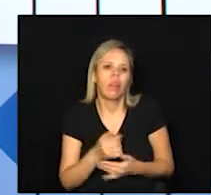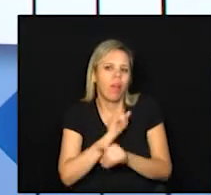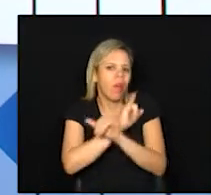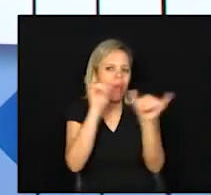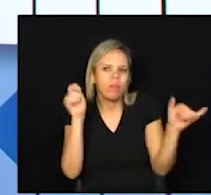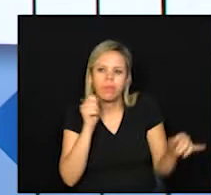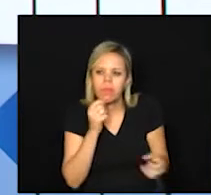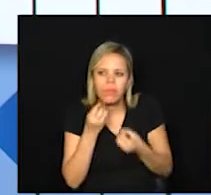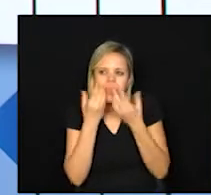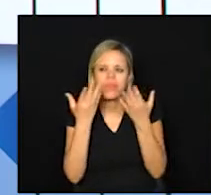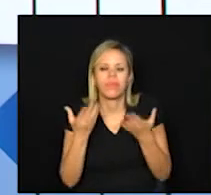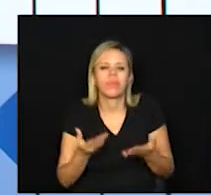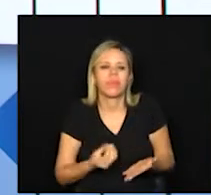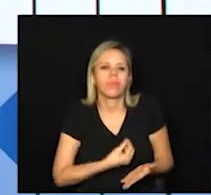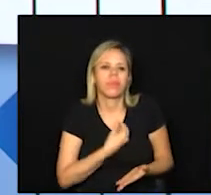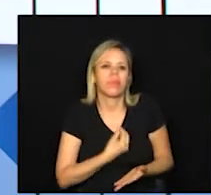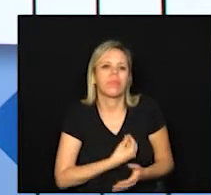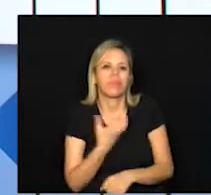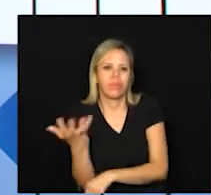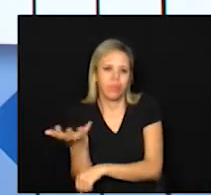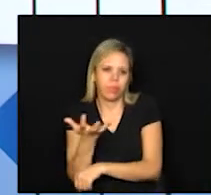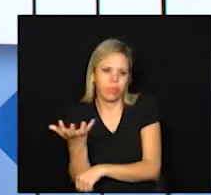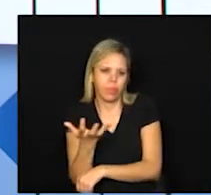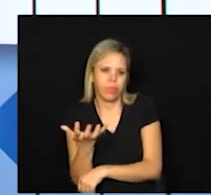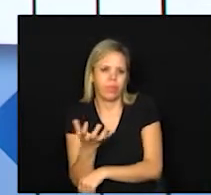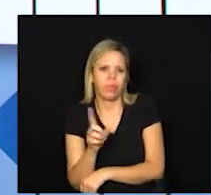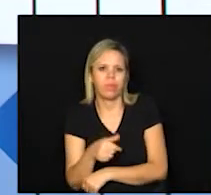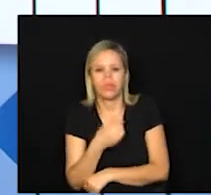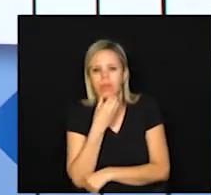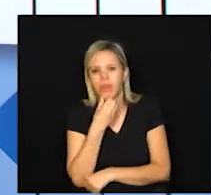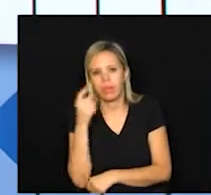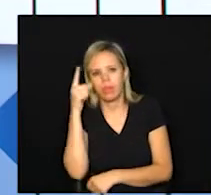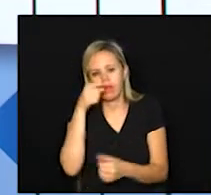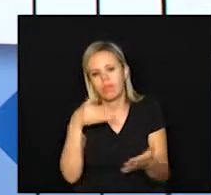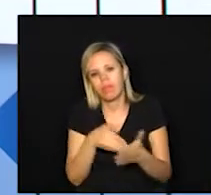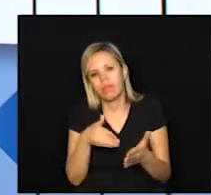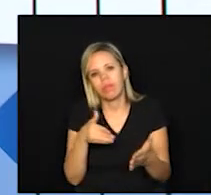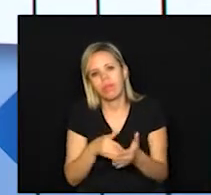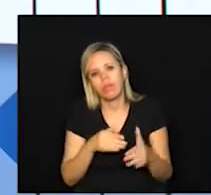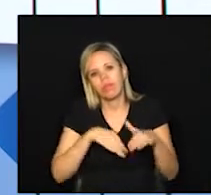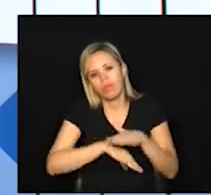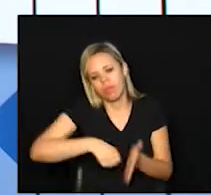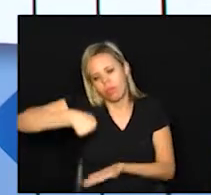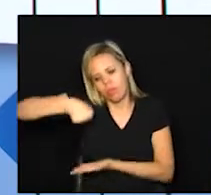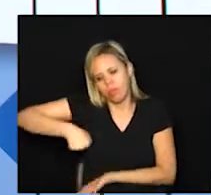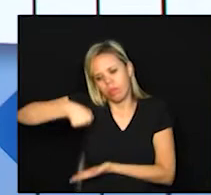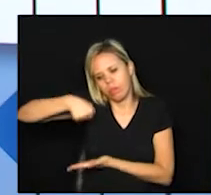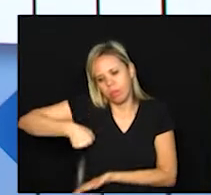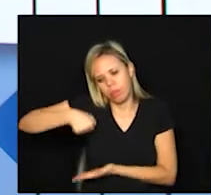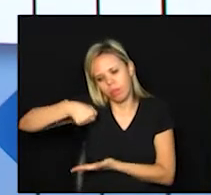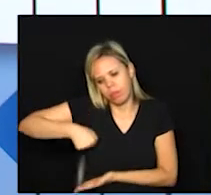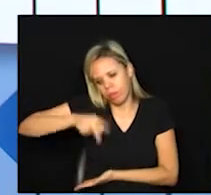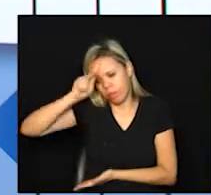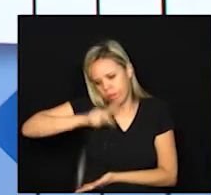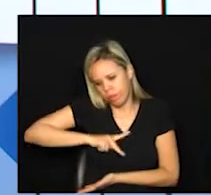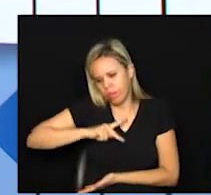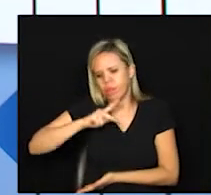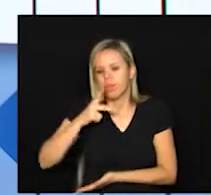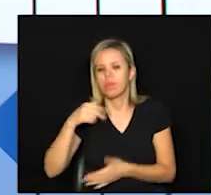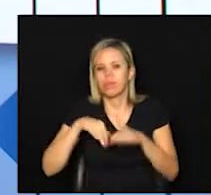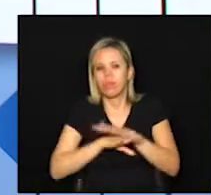falada, né, por quem vive em situação de rua, que é a dificuldade em carregar os pertences